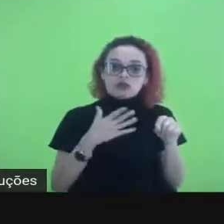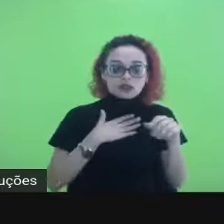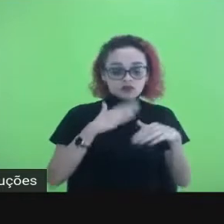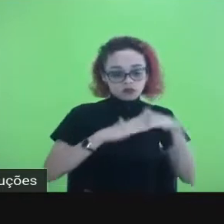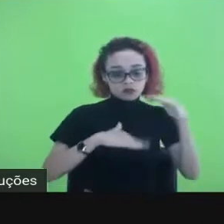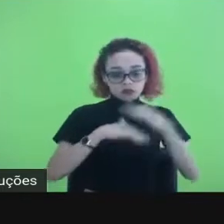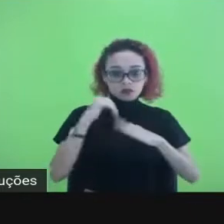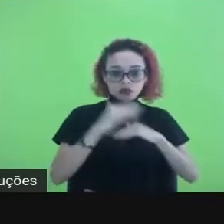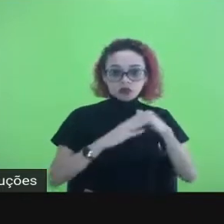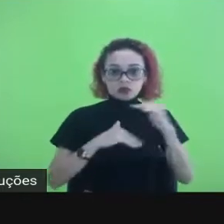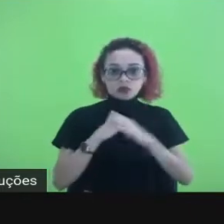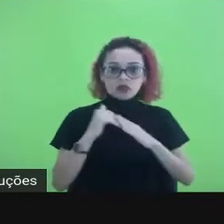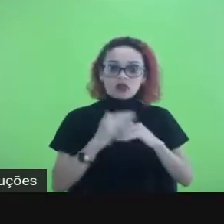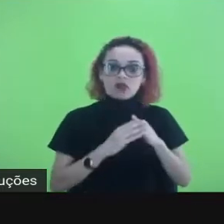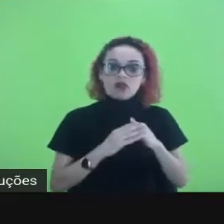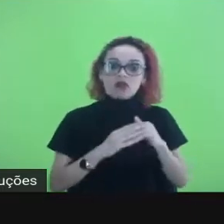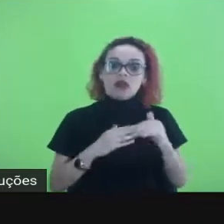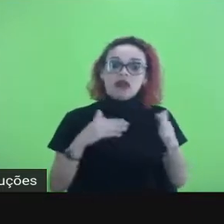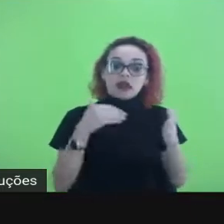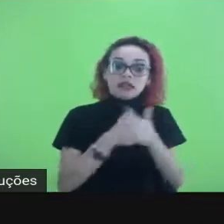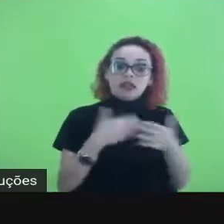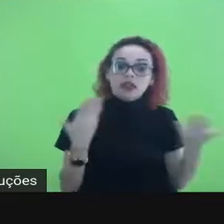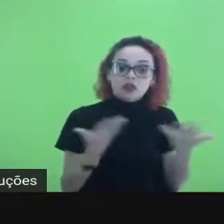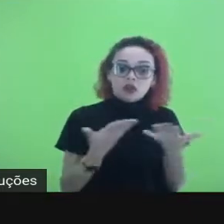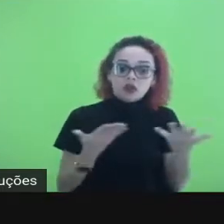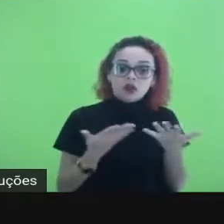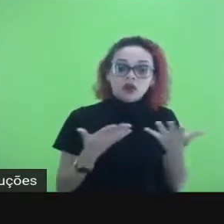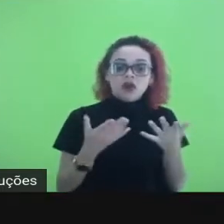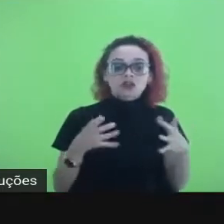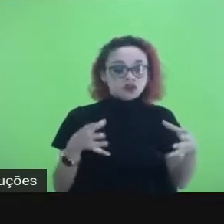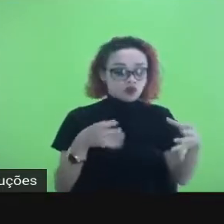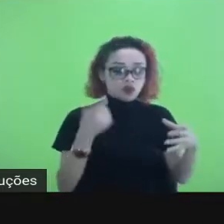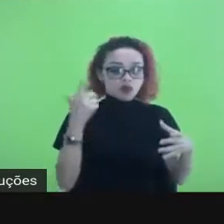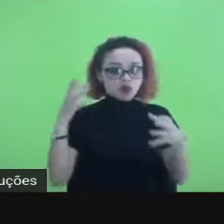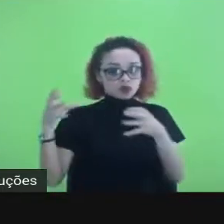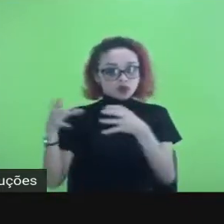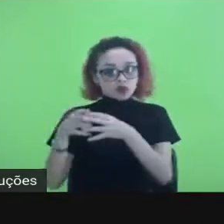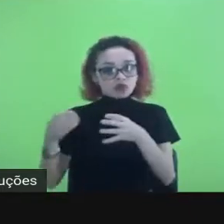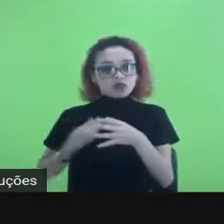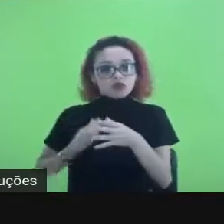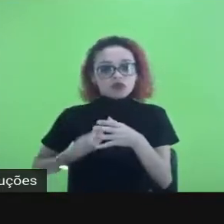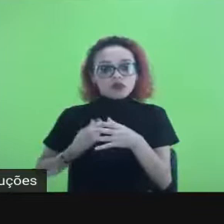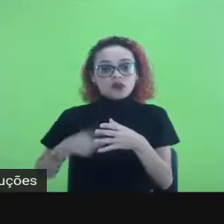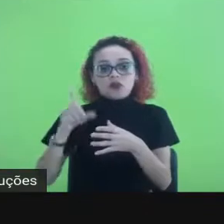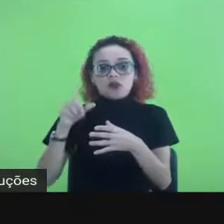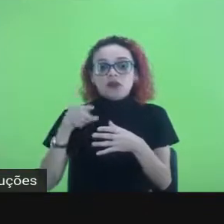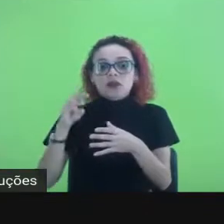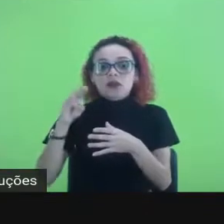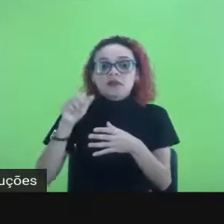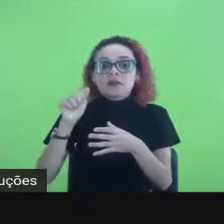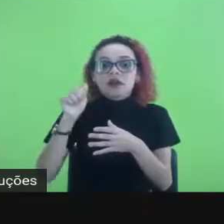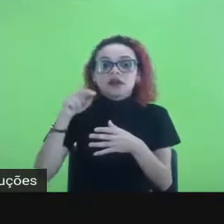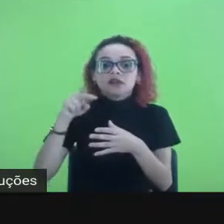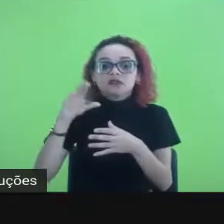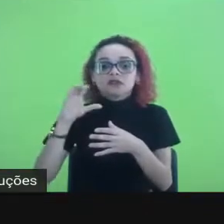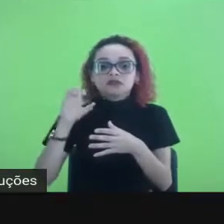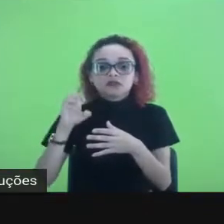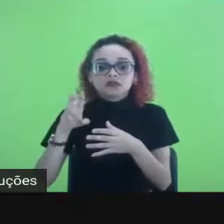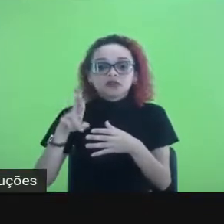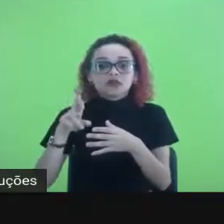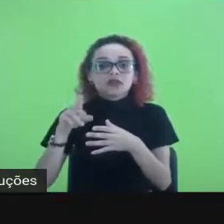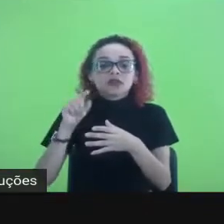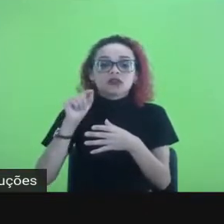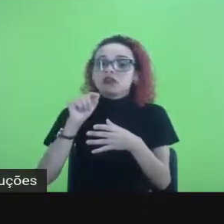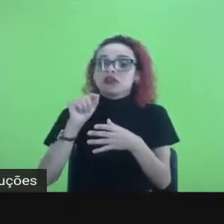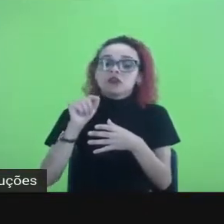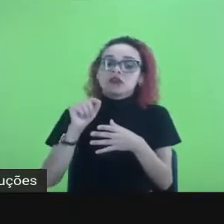que eu decidi fazer na minha vida hoje, né, com outro coletivo que eu faço parte, que é o Coletivo Massa, que tem uma atuação mais de